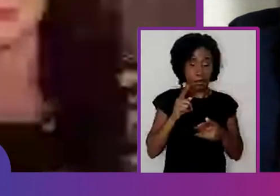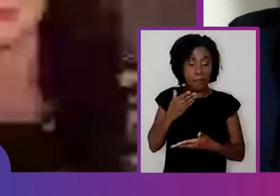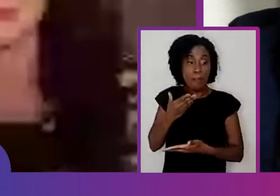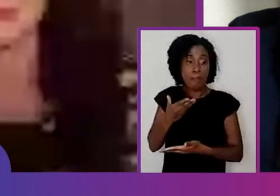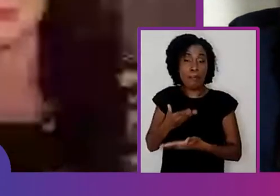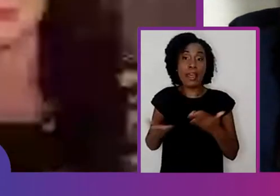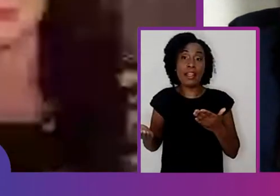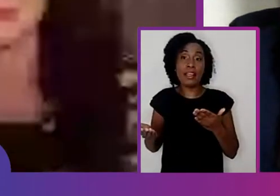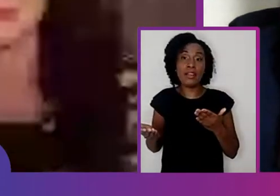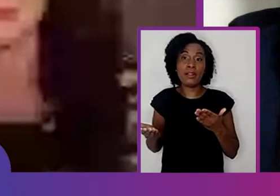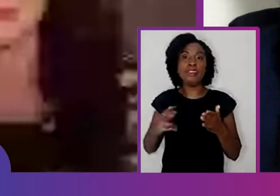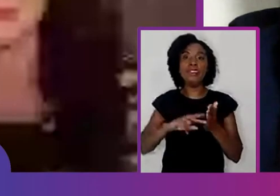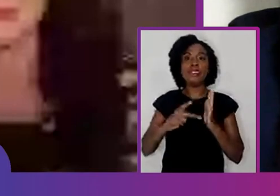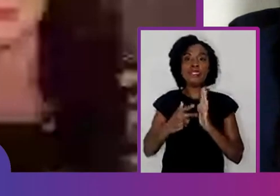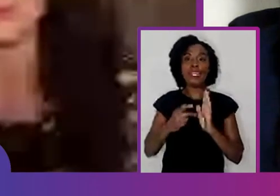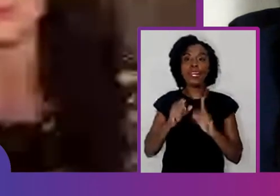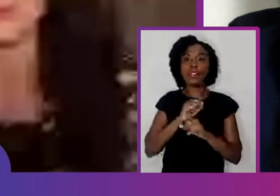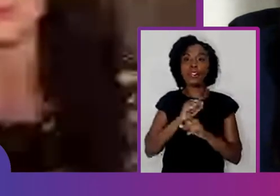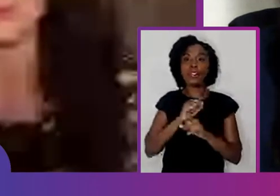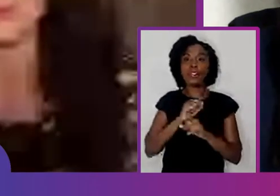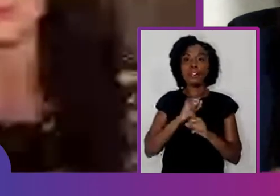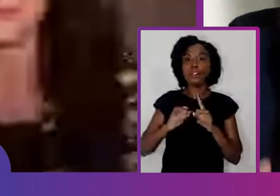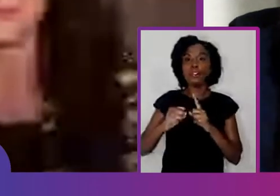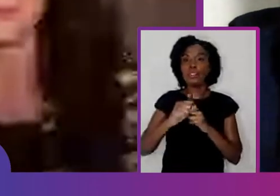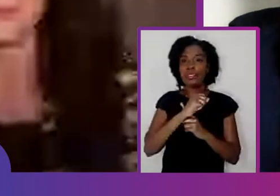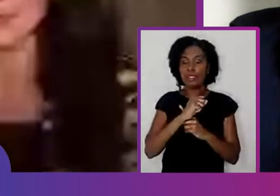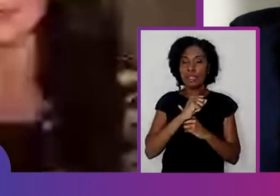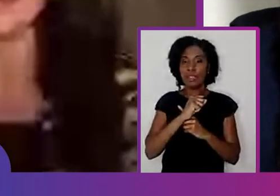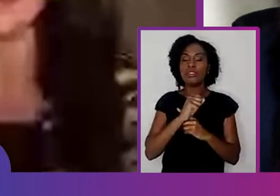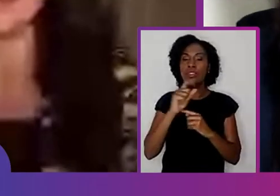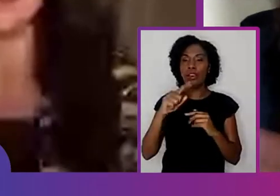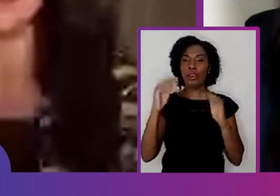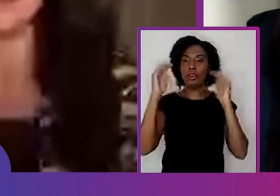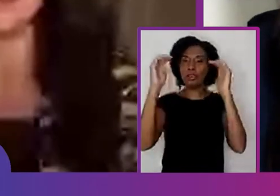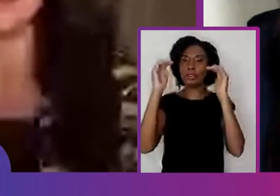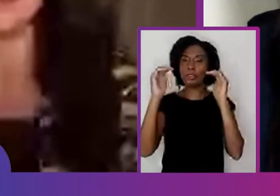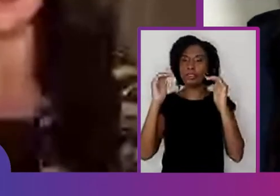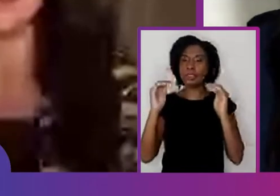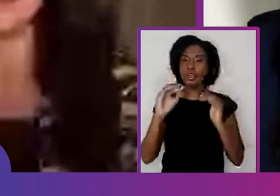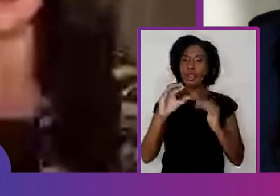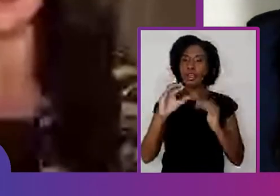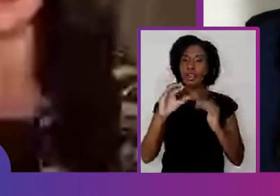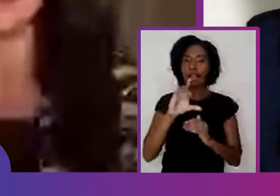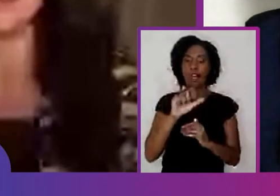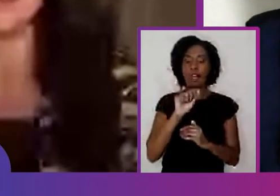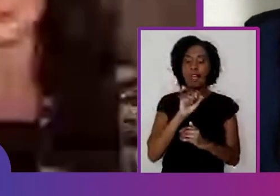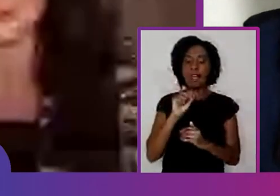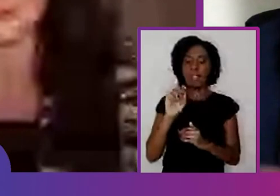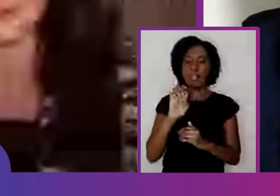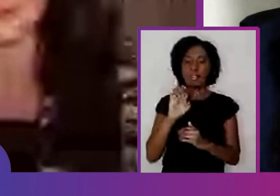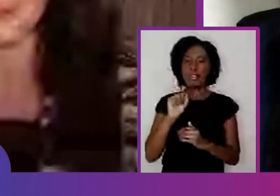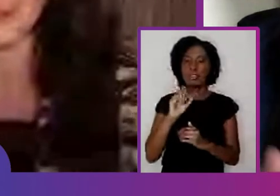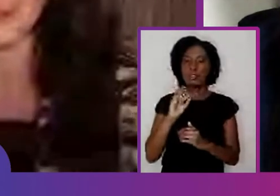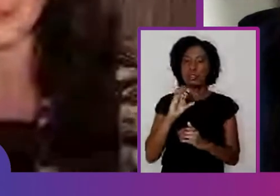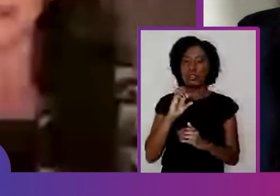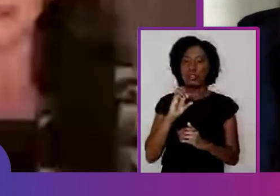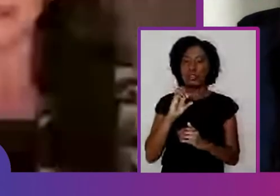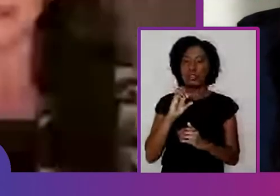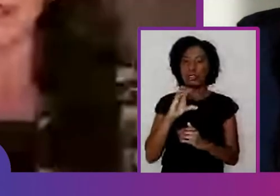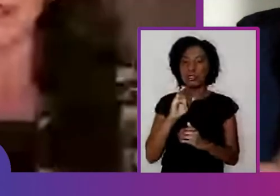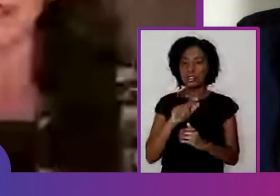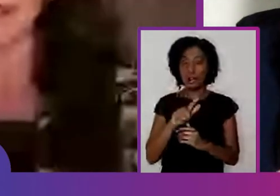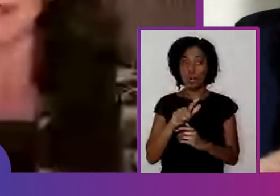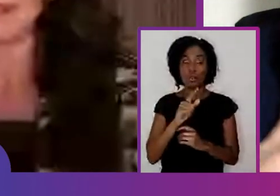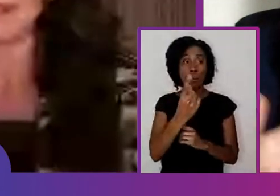que se estrutura em classes sociais, né? Então, desde o tempo em que alguém mandava e alguém obedecia, quem mandava era o winner, quem obedecia